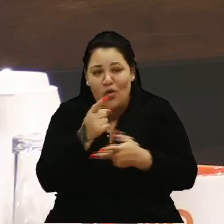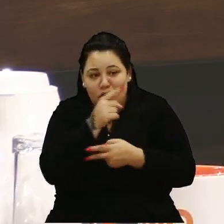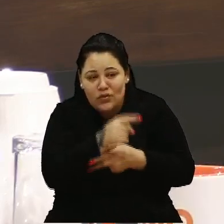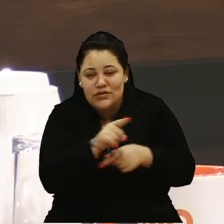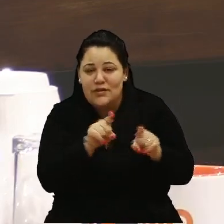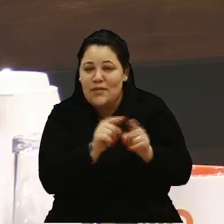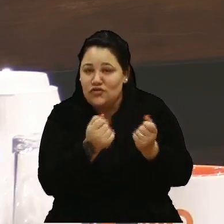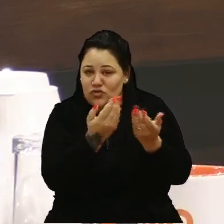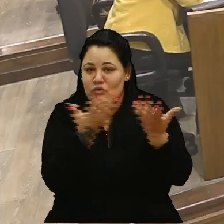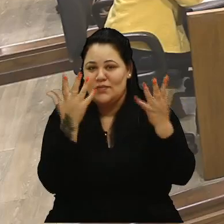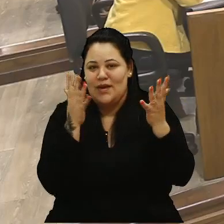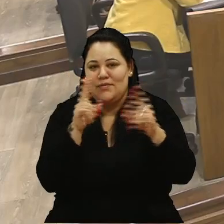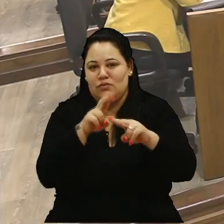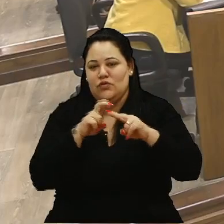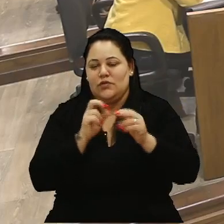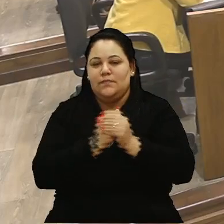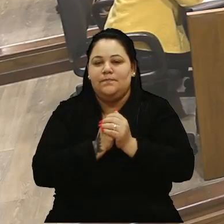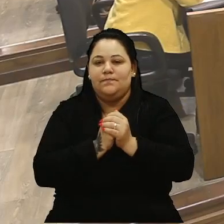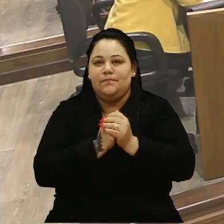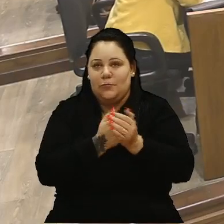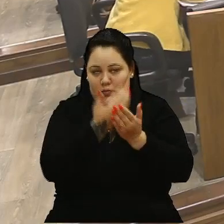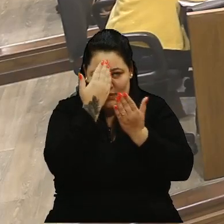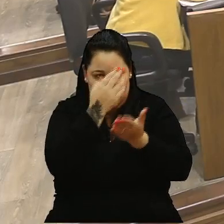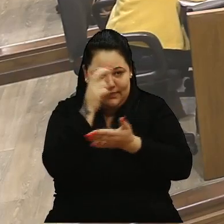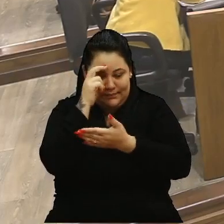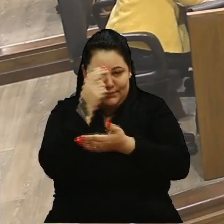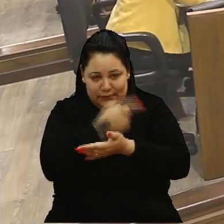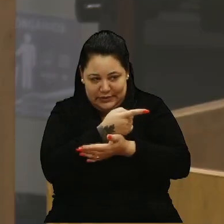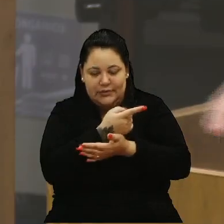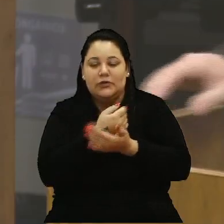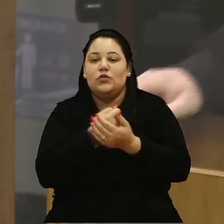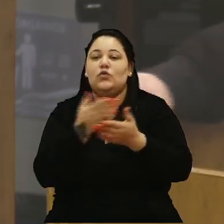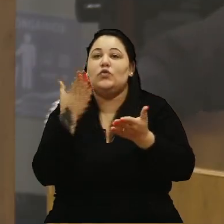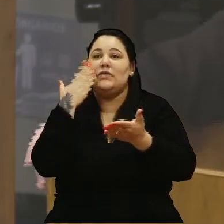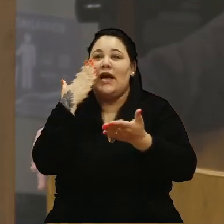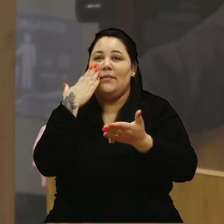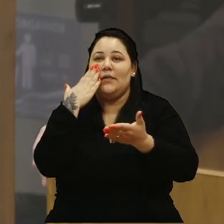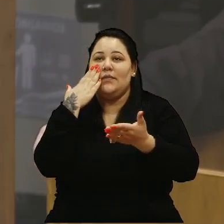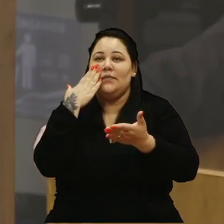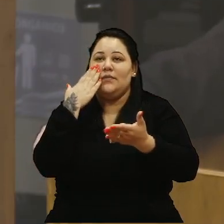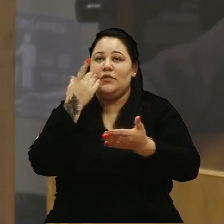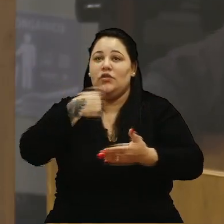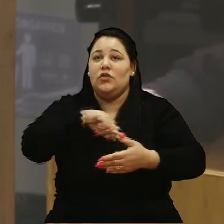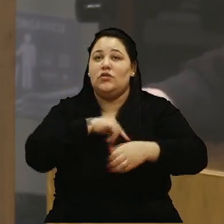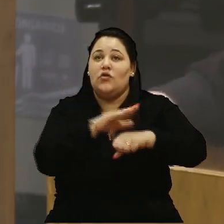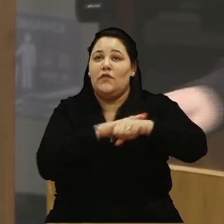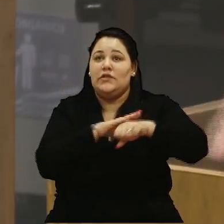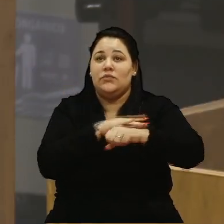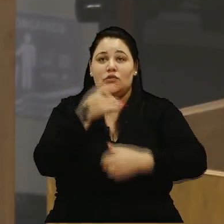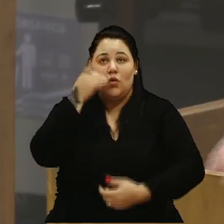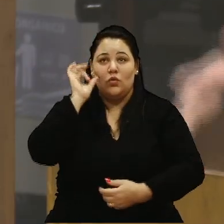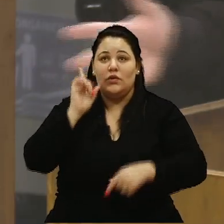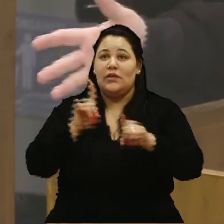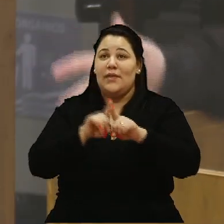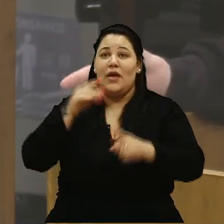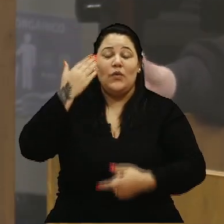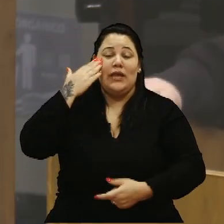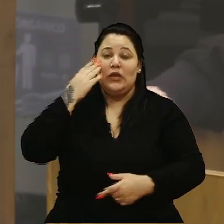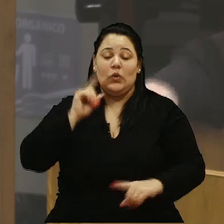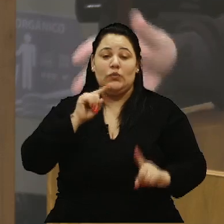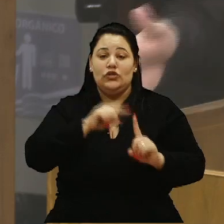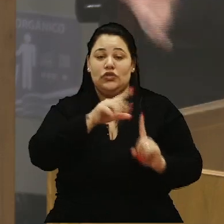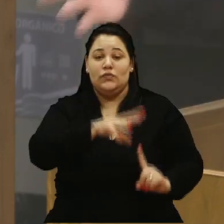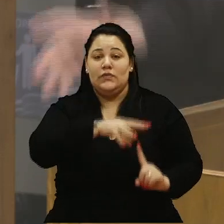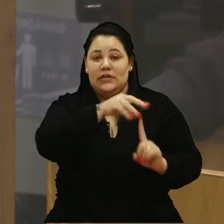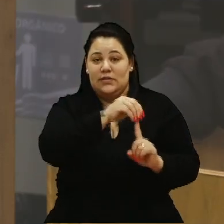os parabéns. Obrigado pela gentileza. A senhora sabe qual é a concepção de Estado que eu tenho, conversamos ontem aqui, e eu entendo que o objetivo